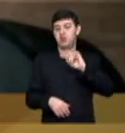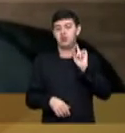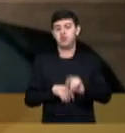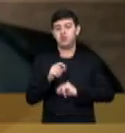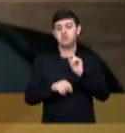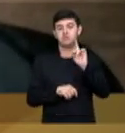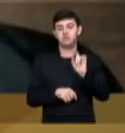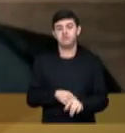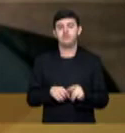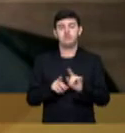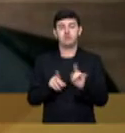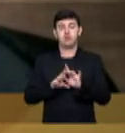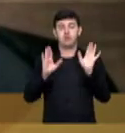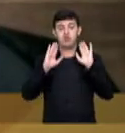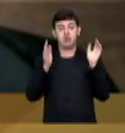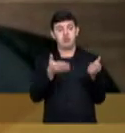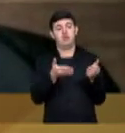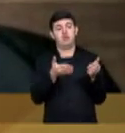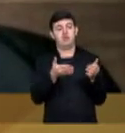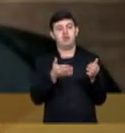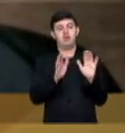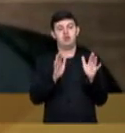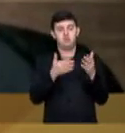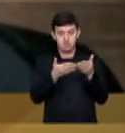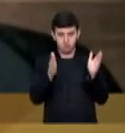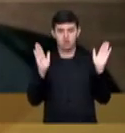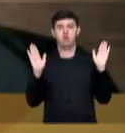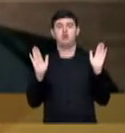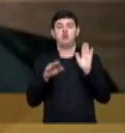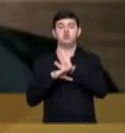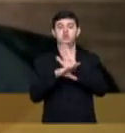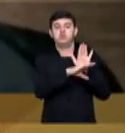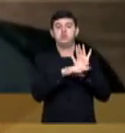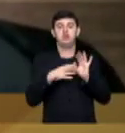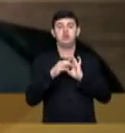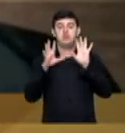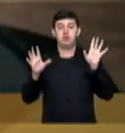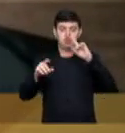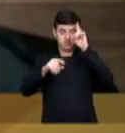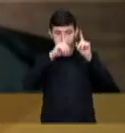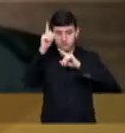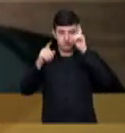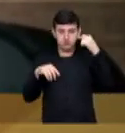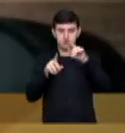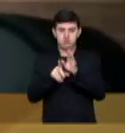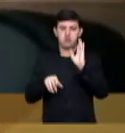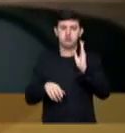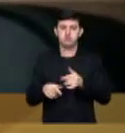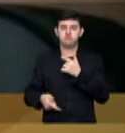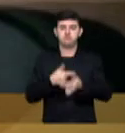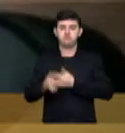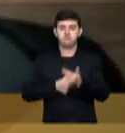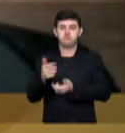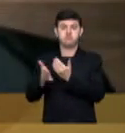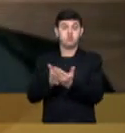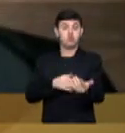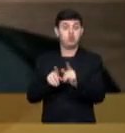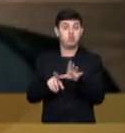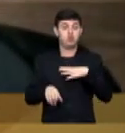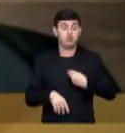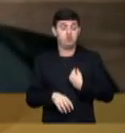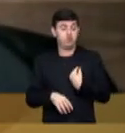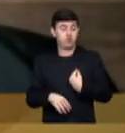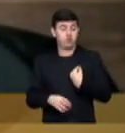deverá ser estímulo às liberdades, à criatividade, às iniciativas, à vitalidade